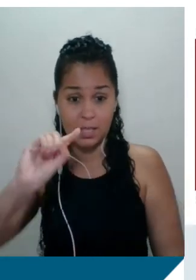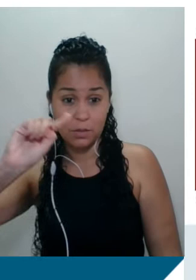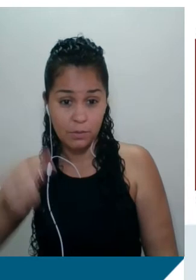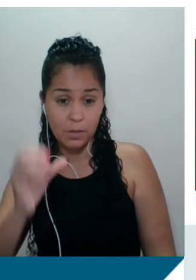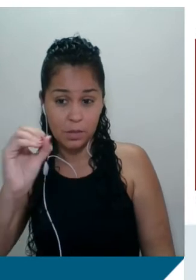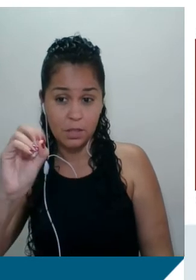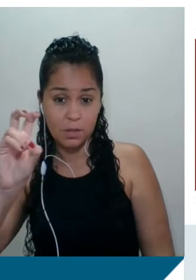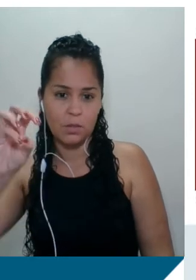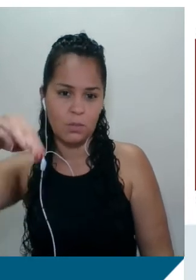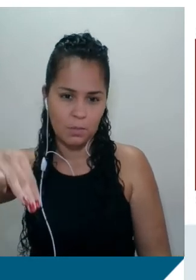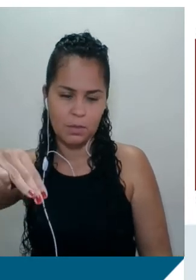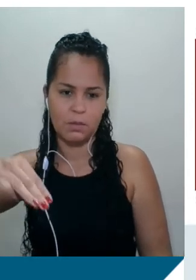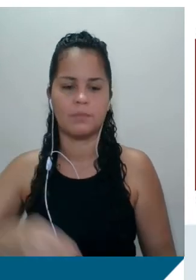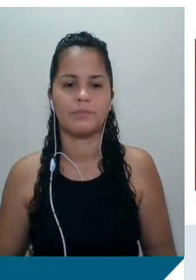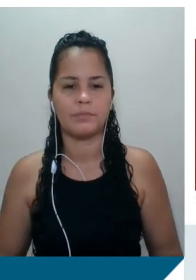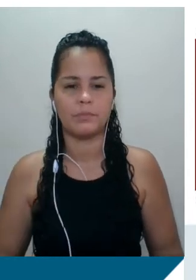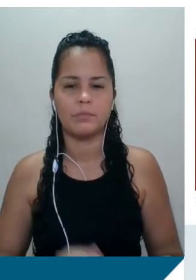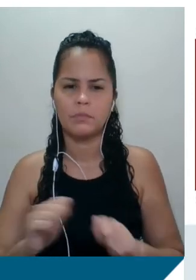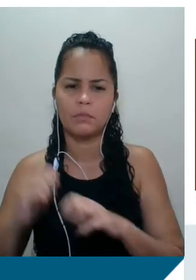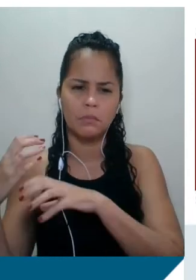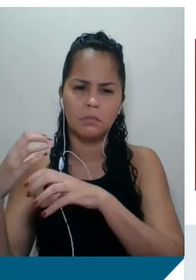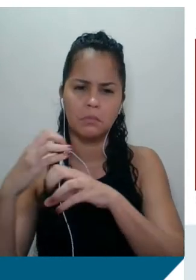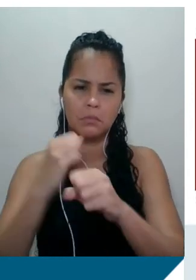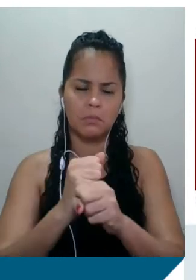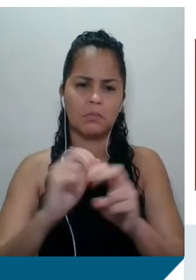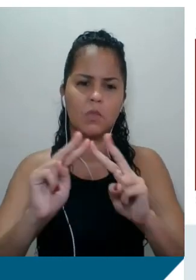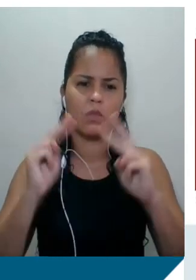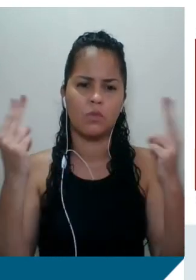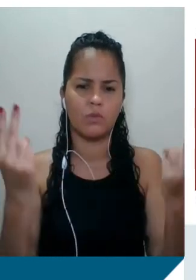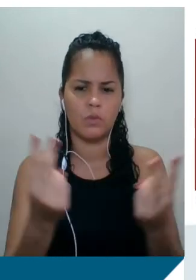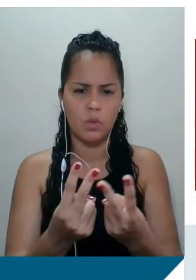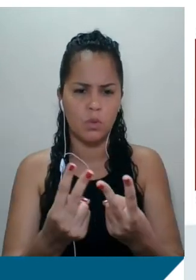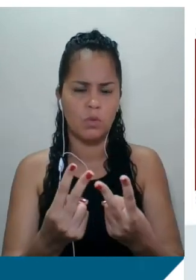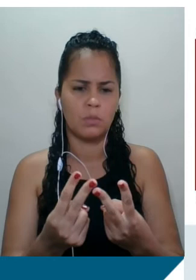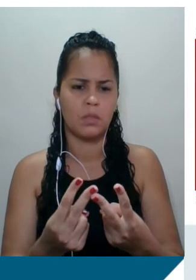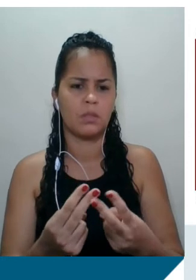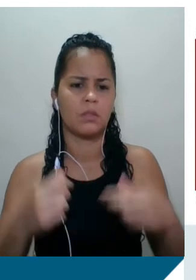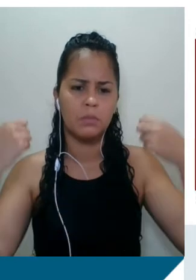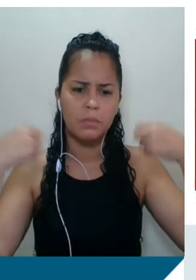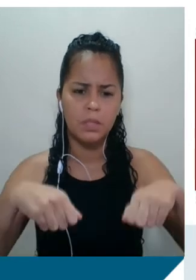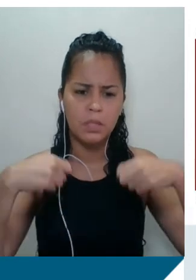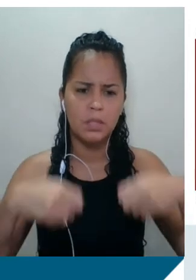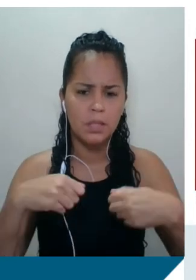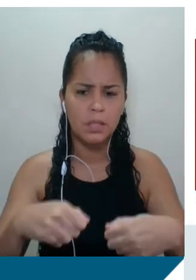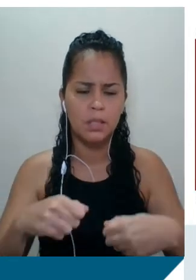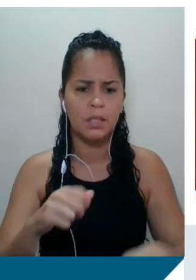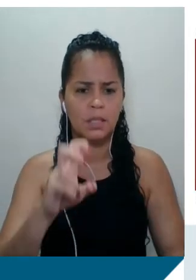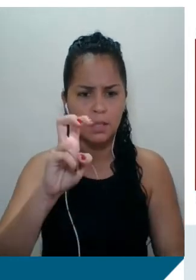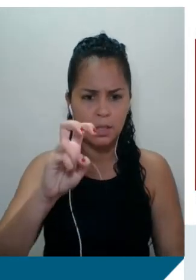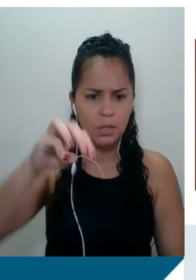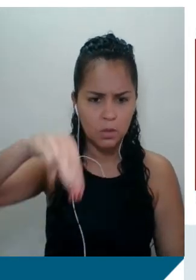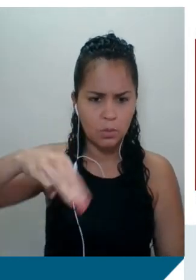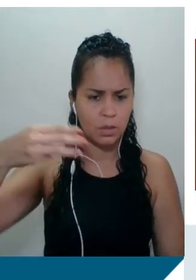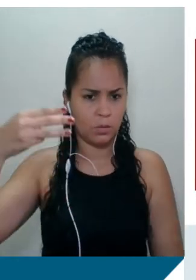Beleza? E aí, fazendo essa conta, vamos descobrir que o volume de concreto que a gente precisa vai ser 5